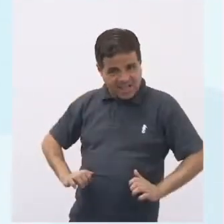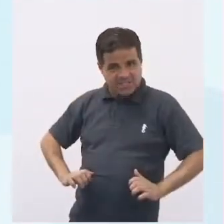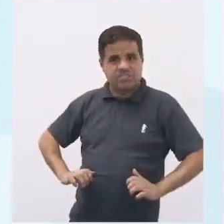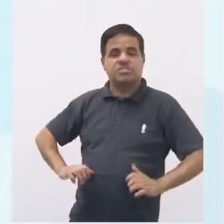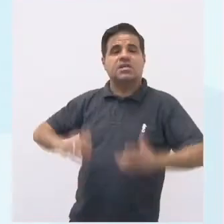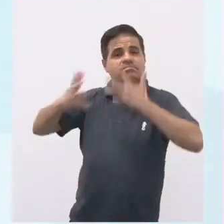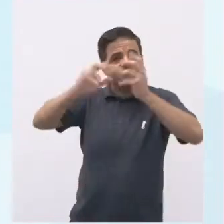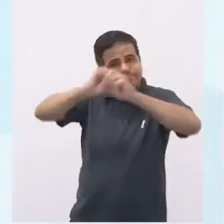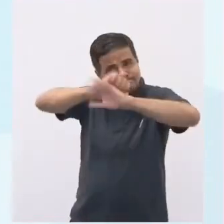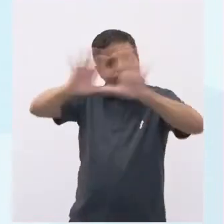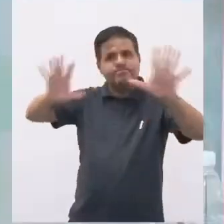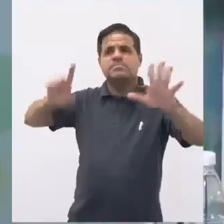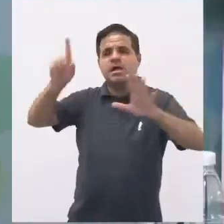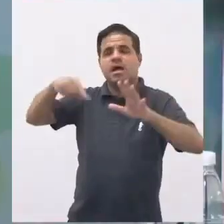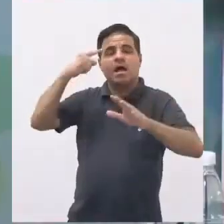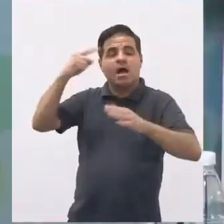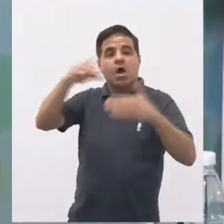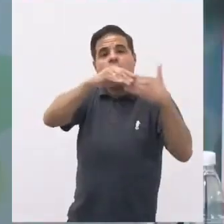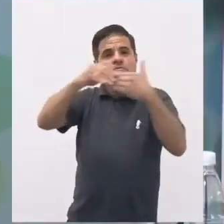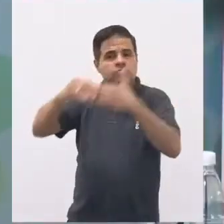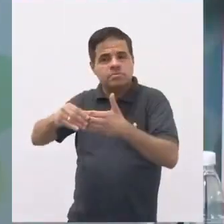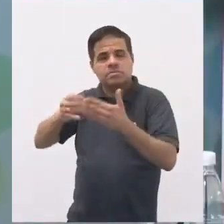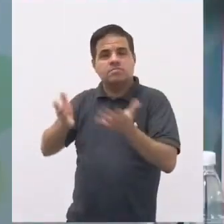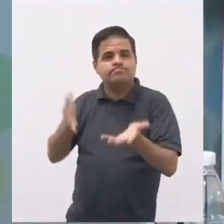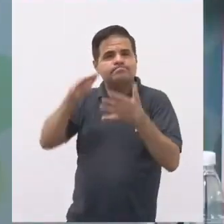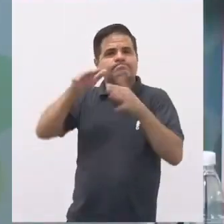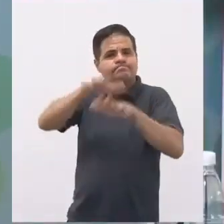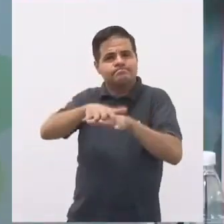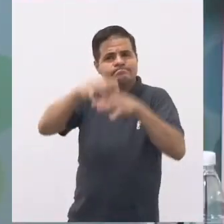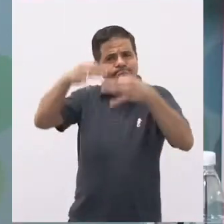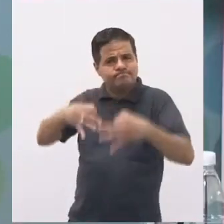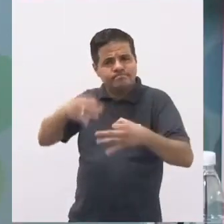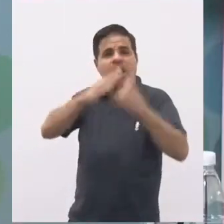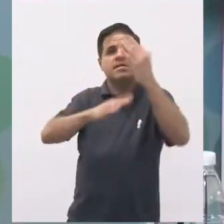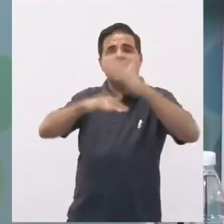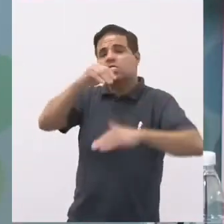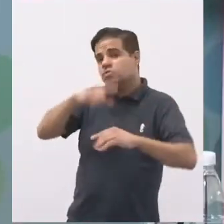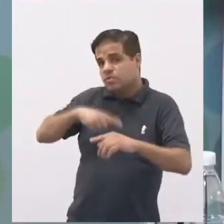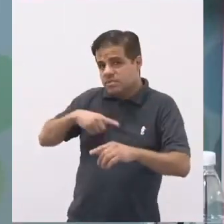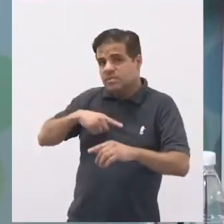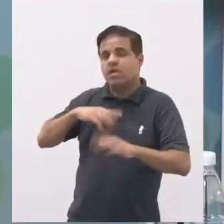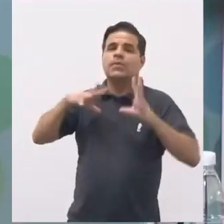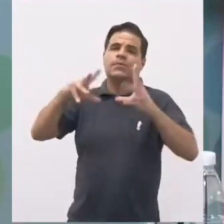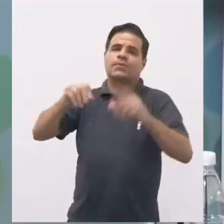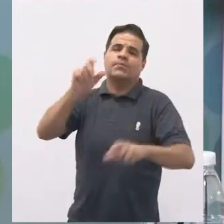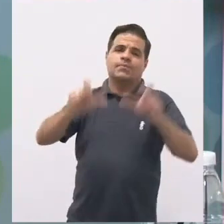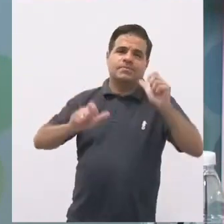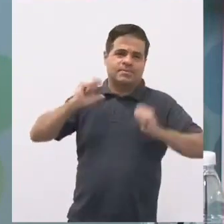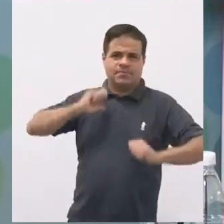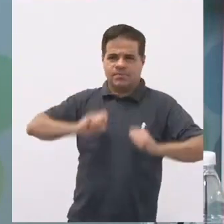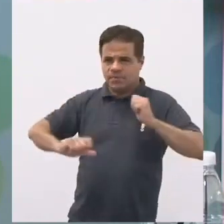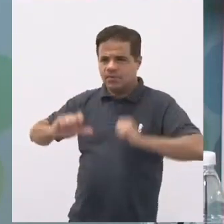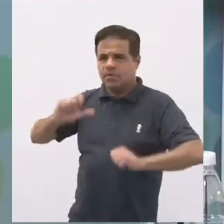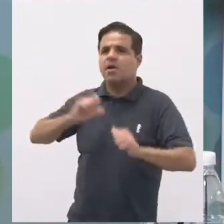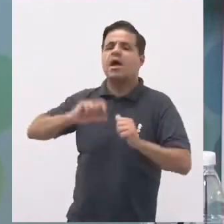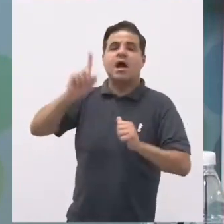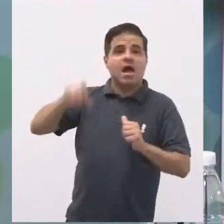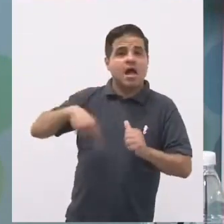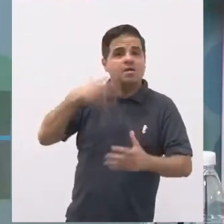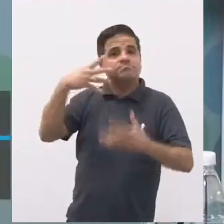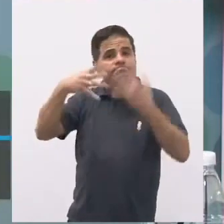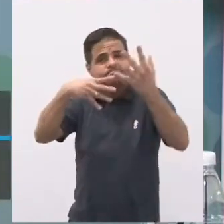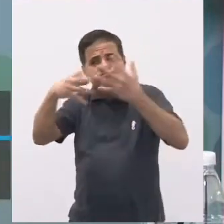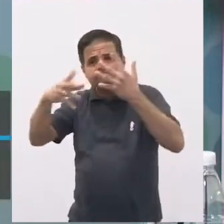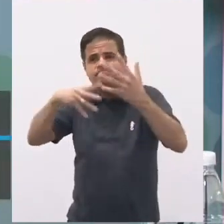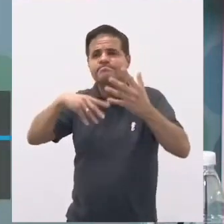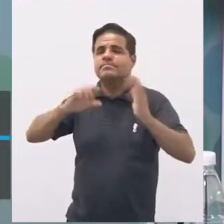transparência, que é conduzir com integridade as ações que envolvem a todos os atores, né? É a transparência, é a